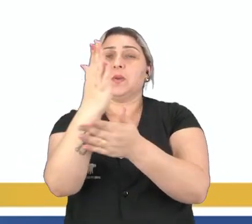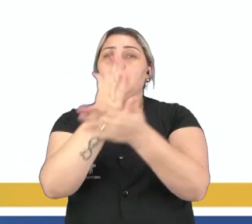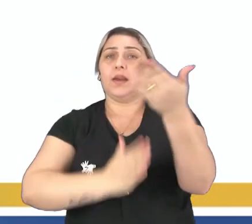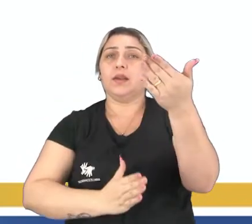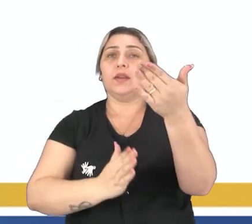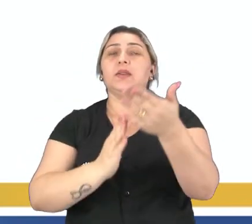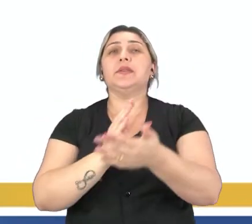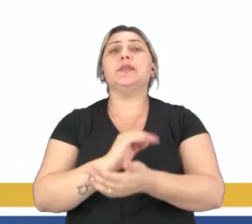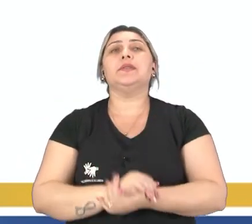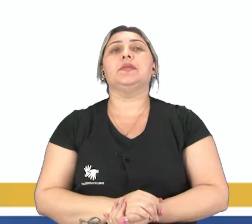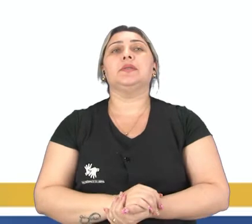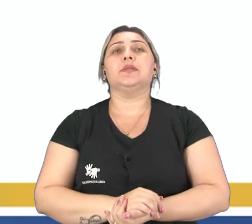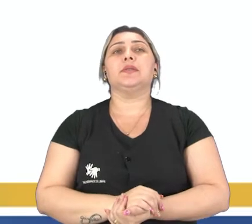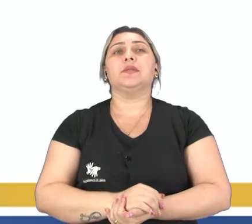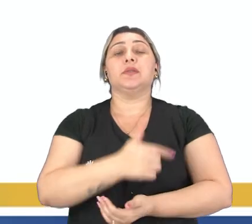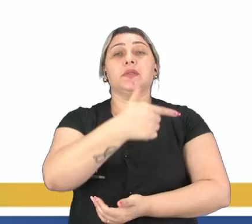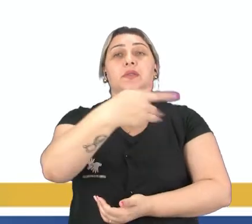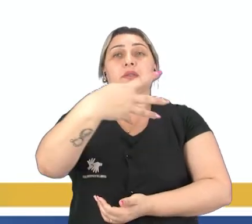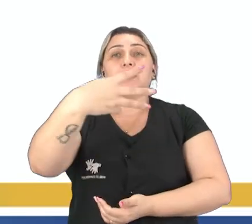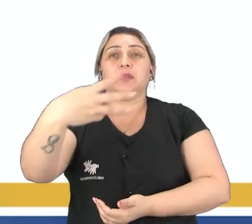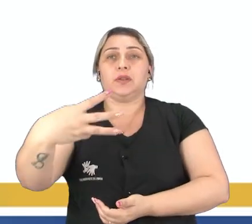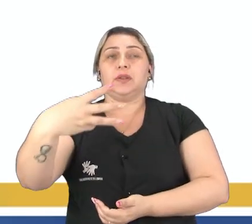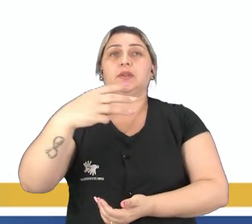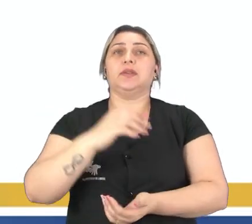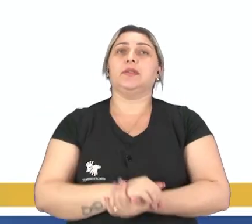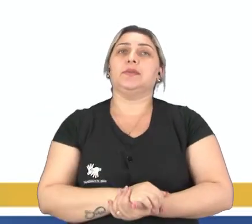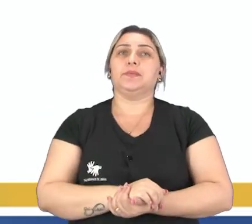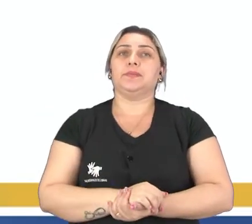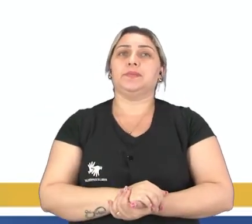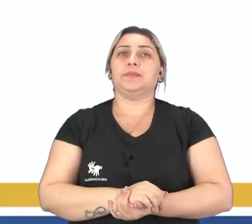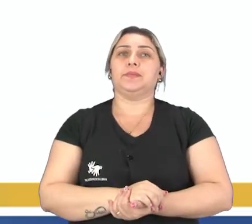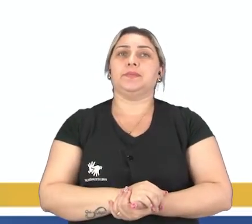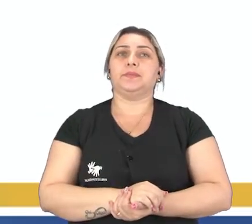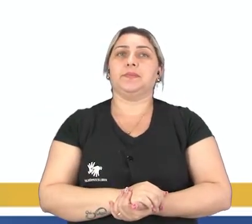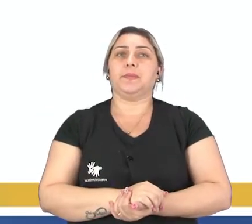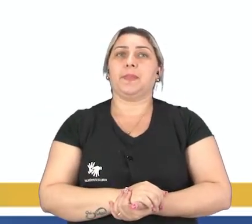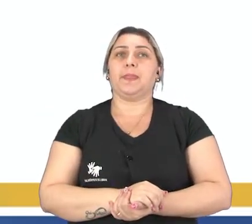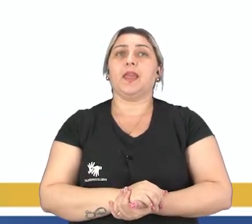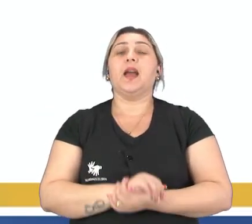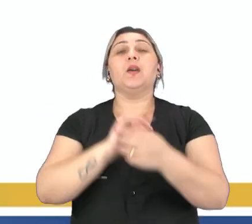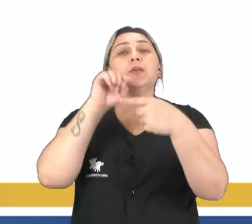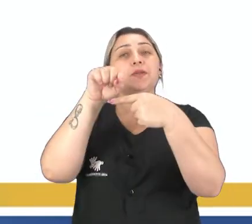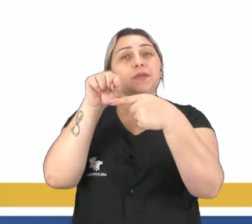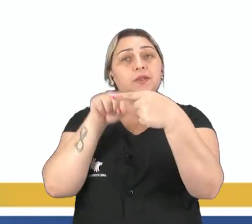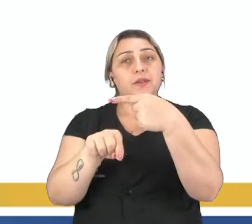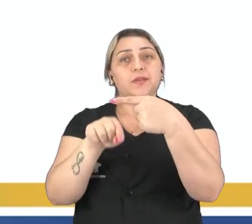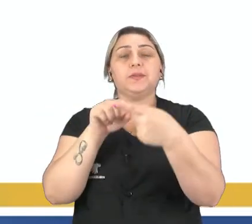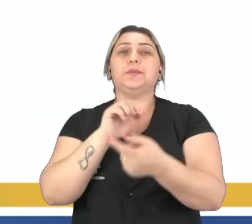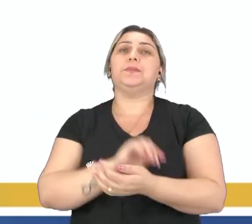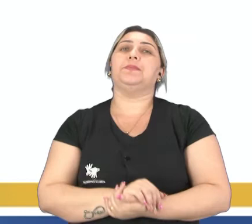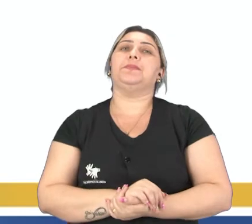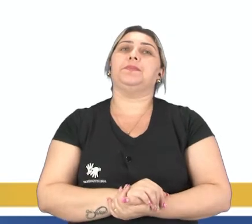resto, ele dá igual a 243, que é o meu dividendo.